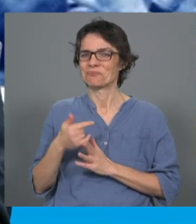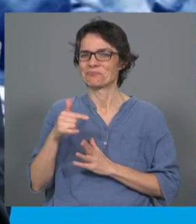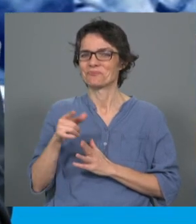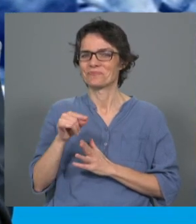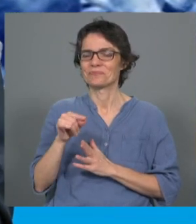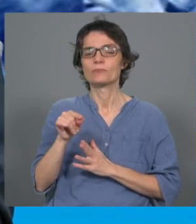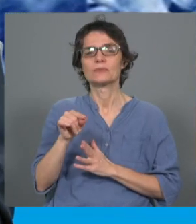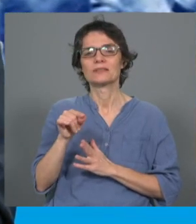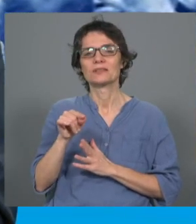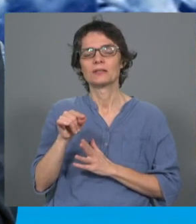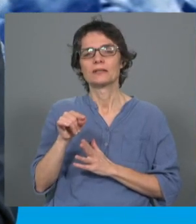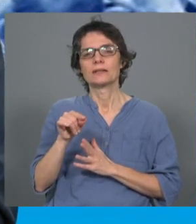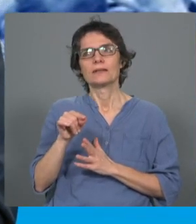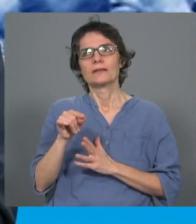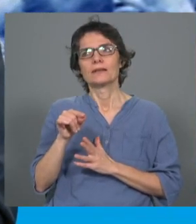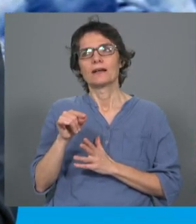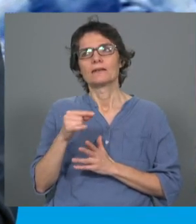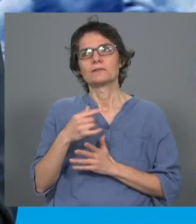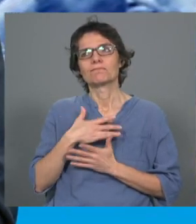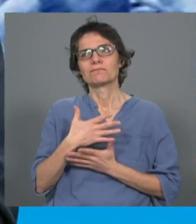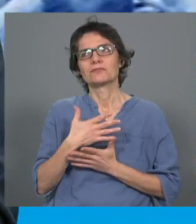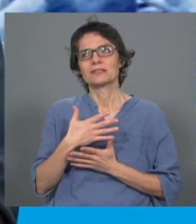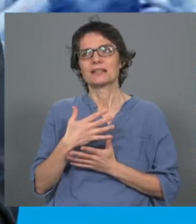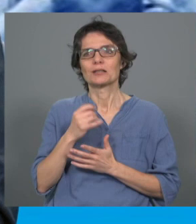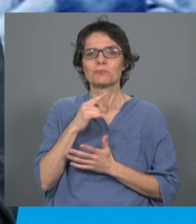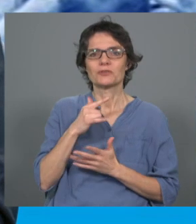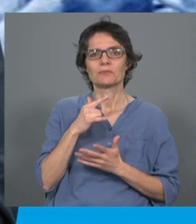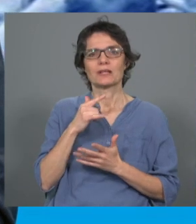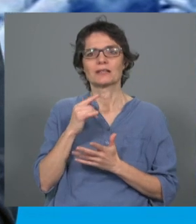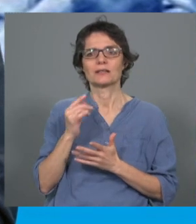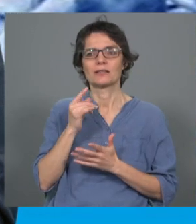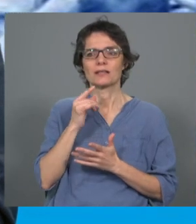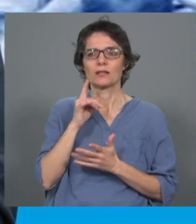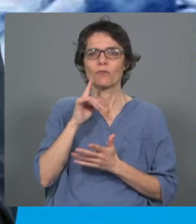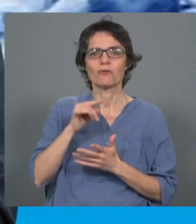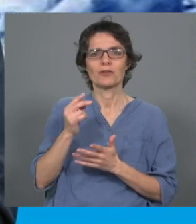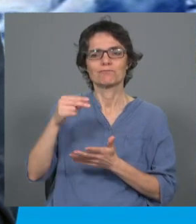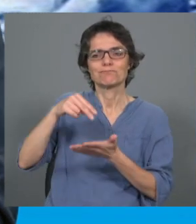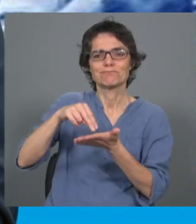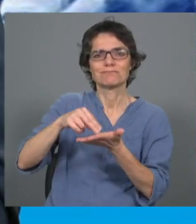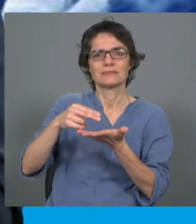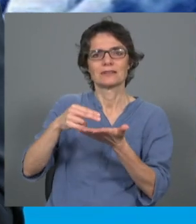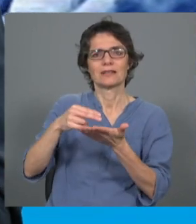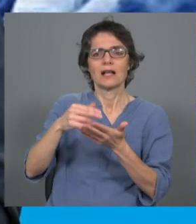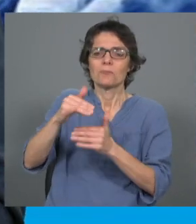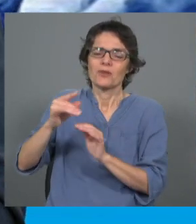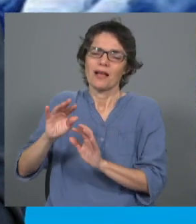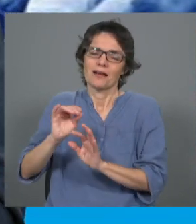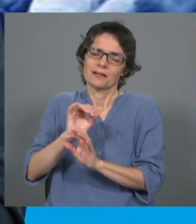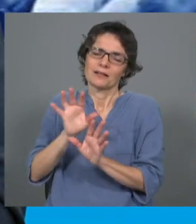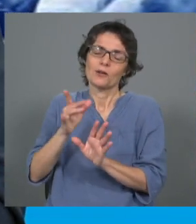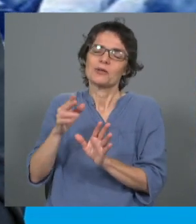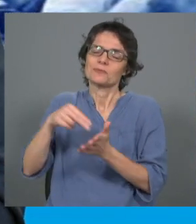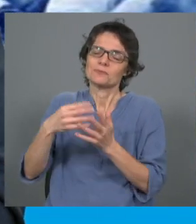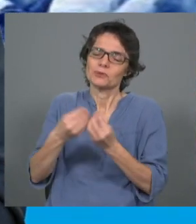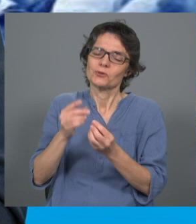é a possibilidade de voltarmos, mesmo com algumas limitações, voltarmos a estar juntos.